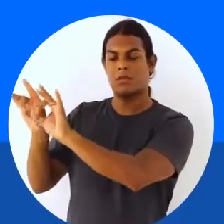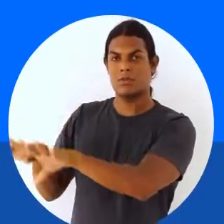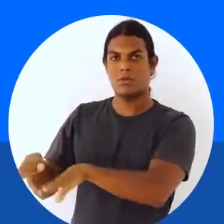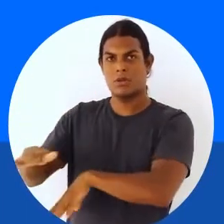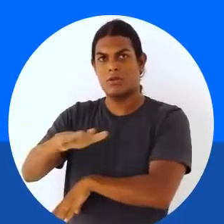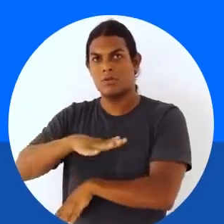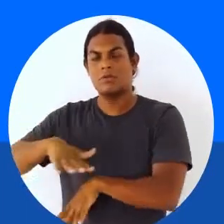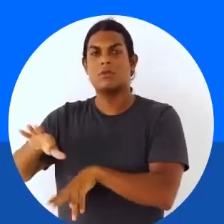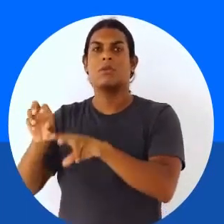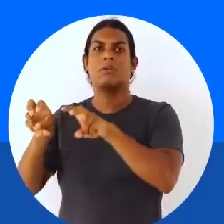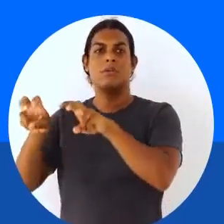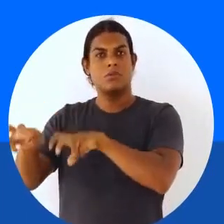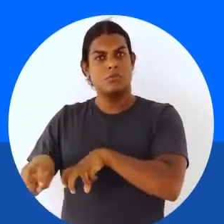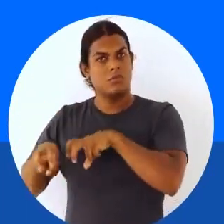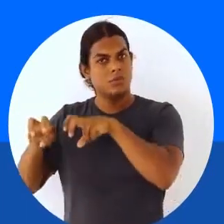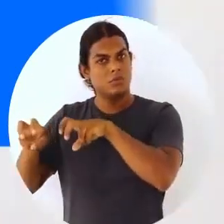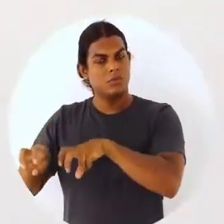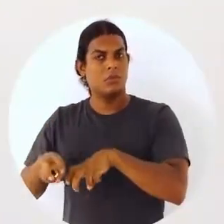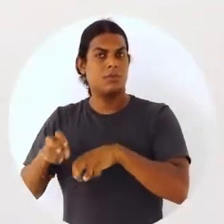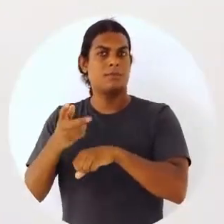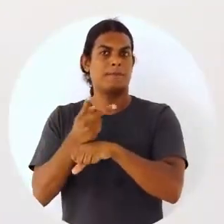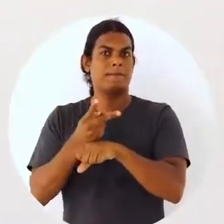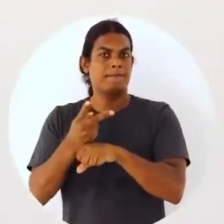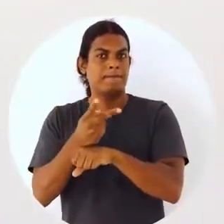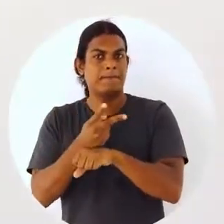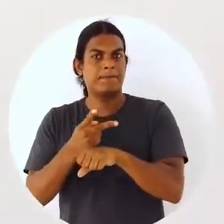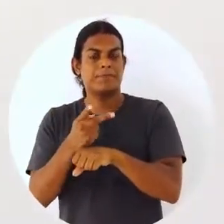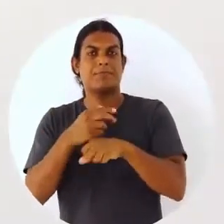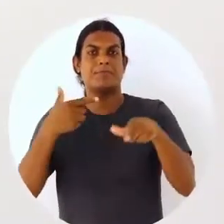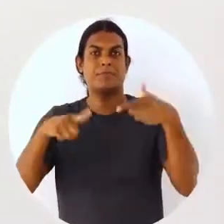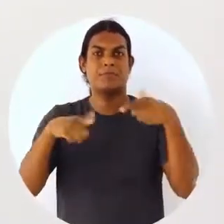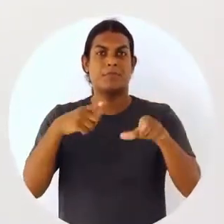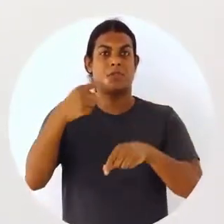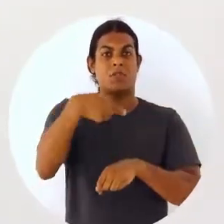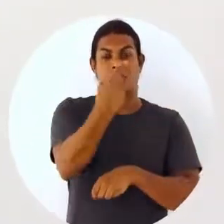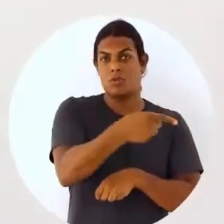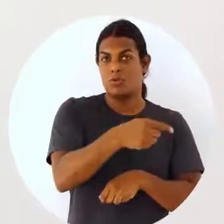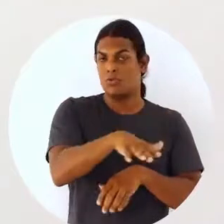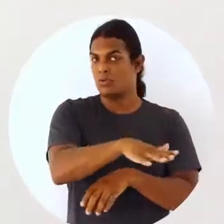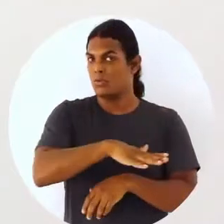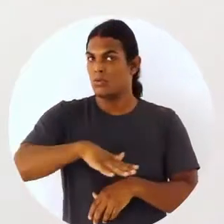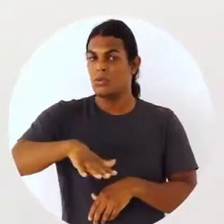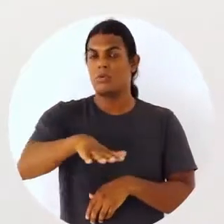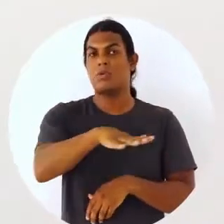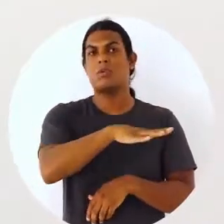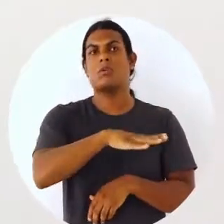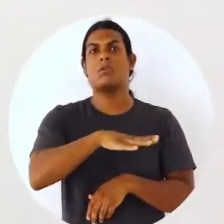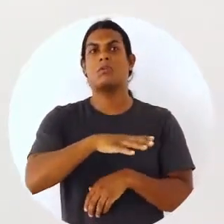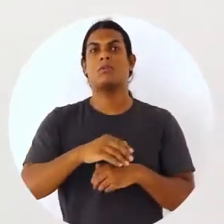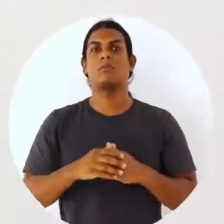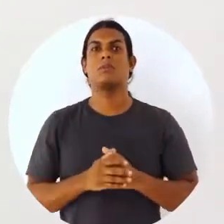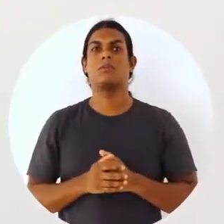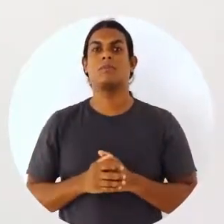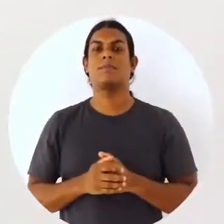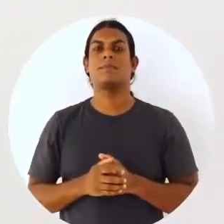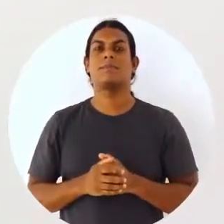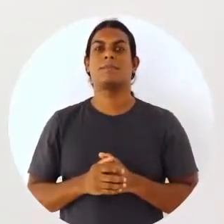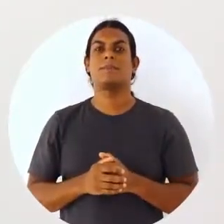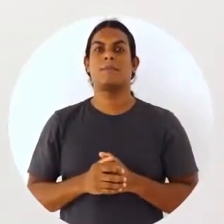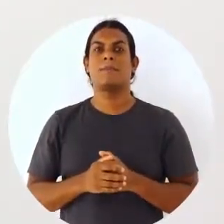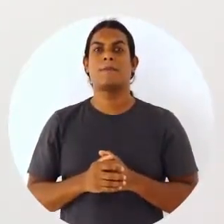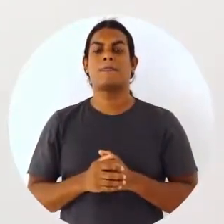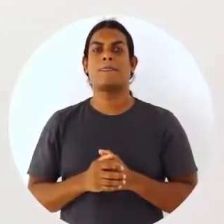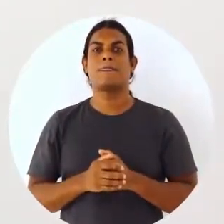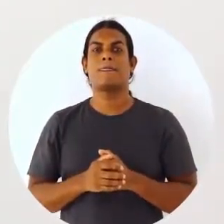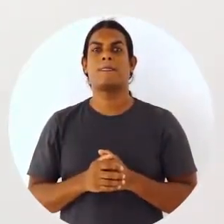Eles estavam procurando trabalho em alguns outros locais e existia uma propensão aqui, o